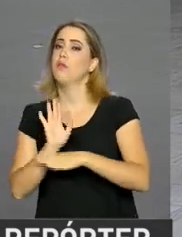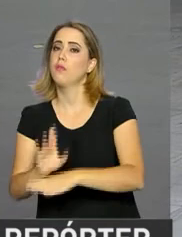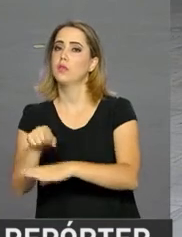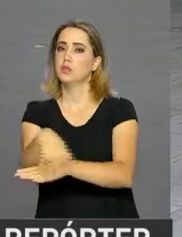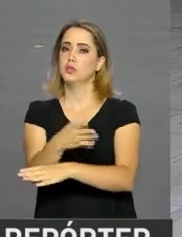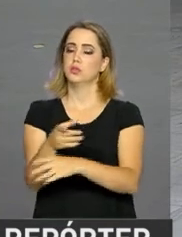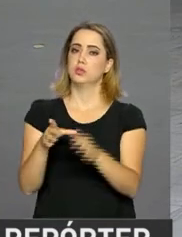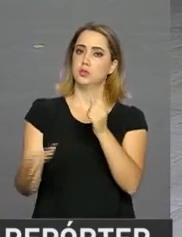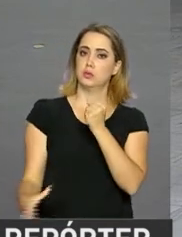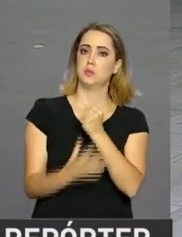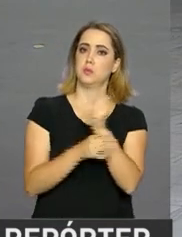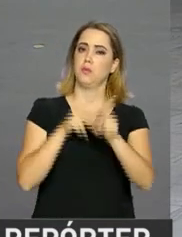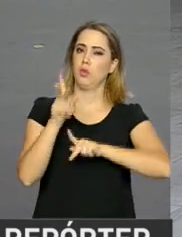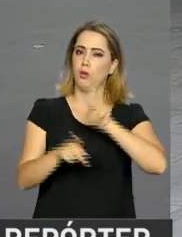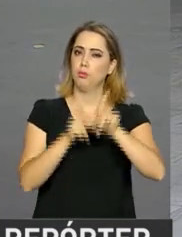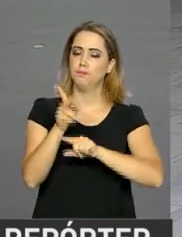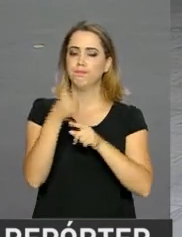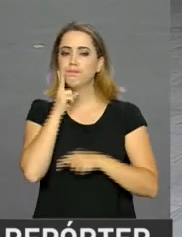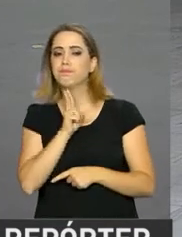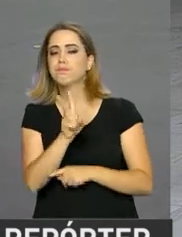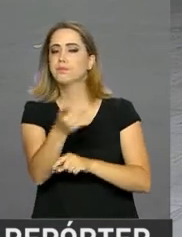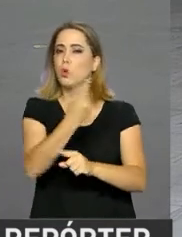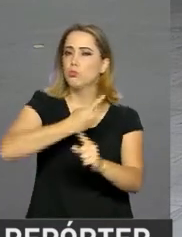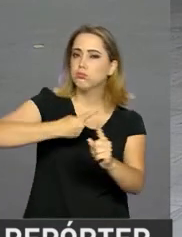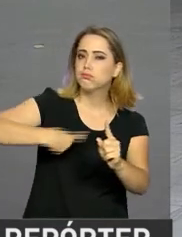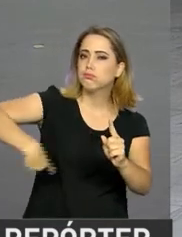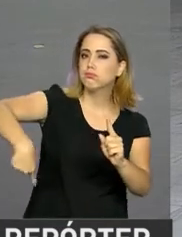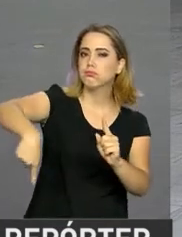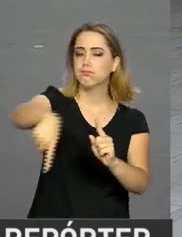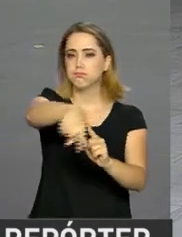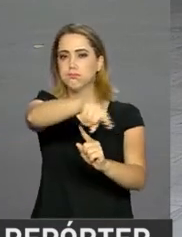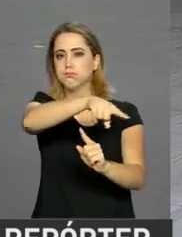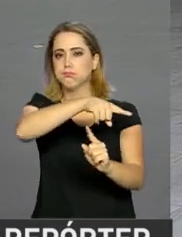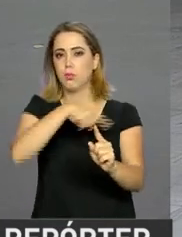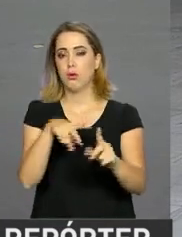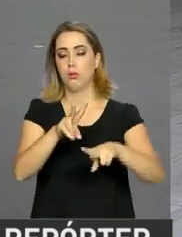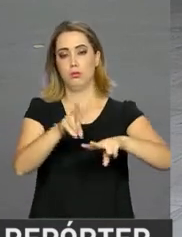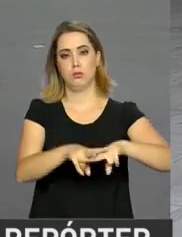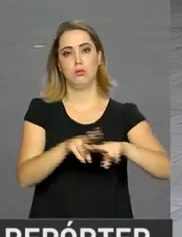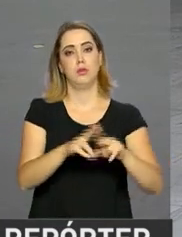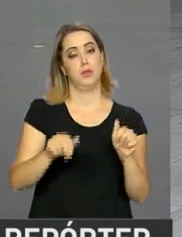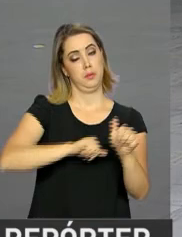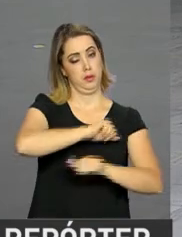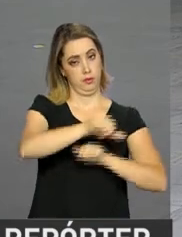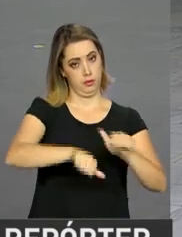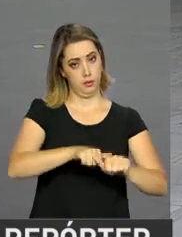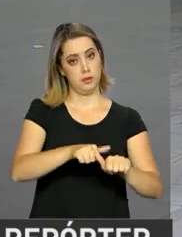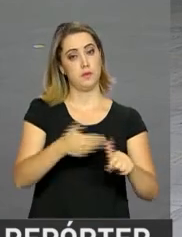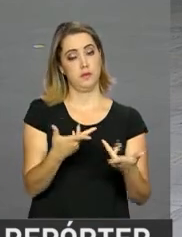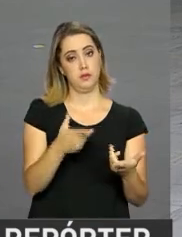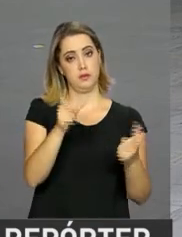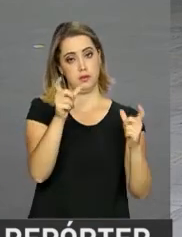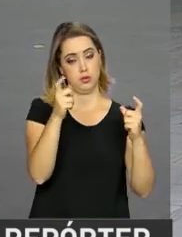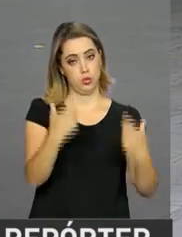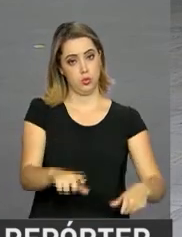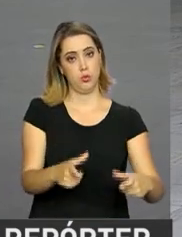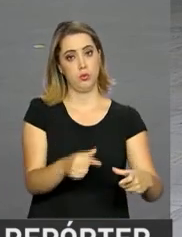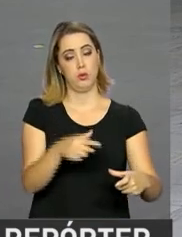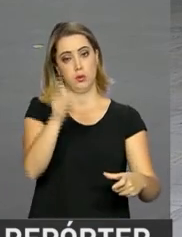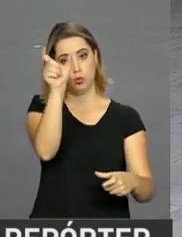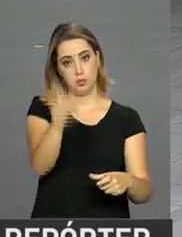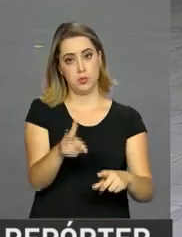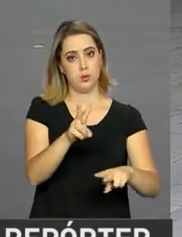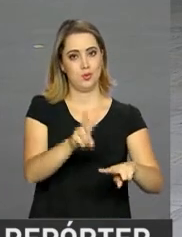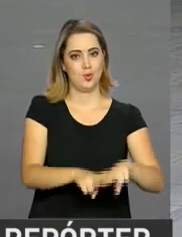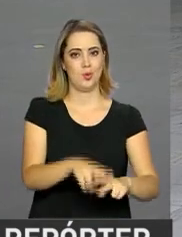atividades como o patrulhamento do entorno das prisões ea transferência de presos por exemplo e o governo ainda vai enviar um